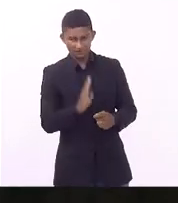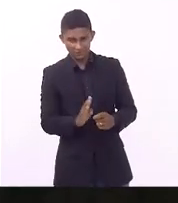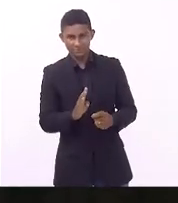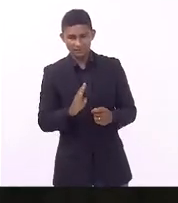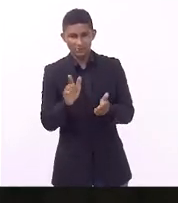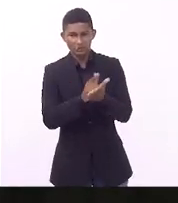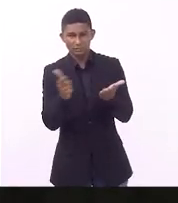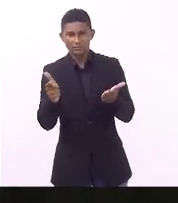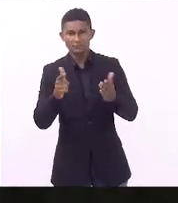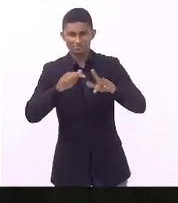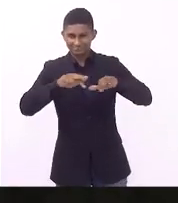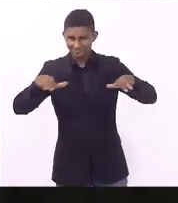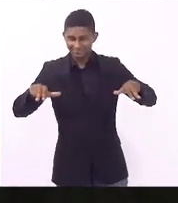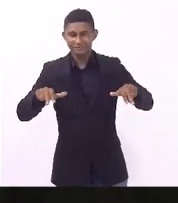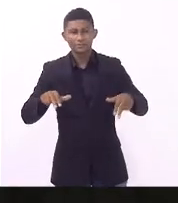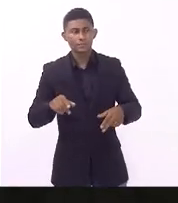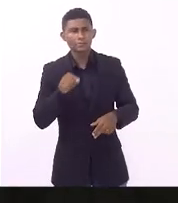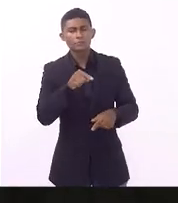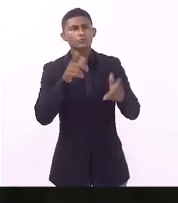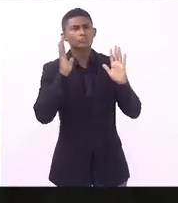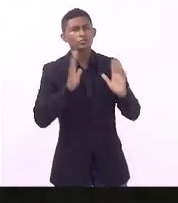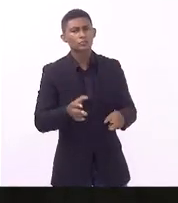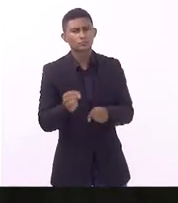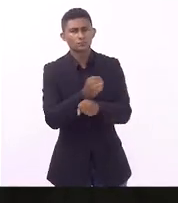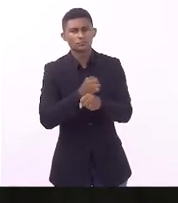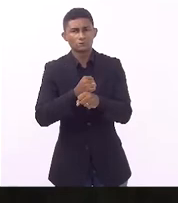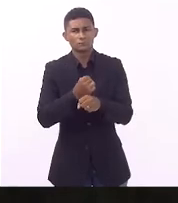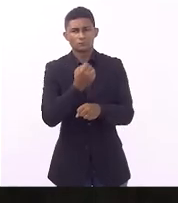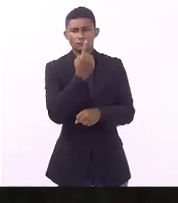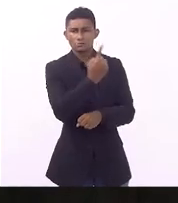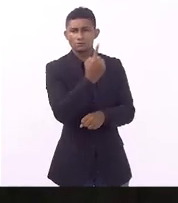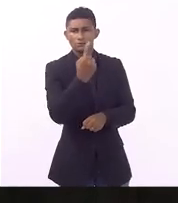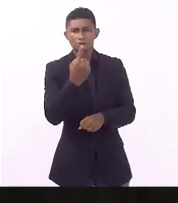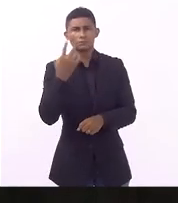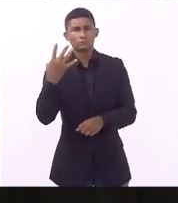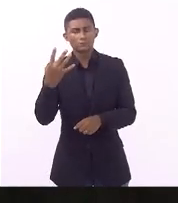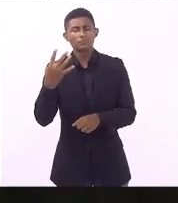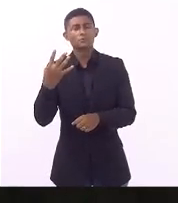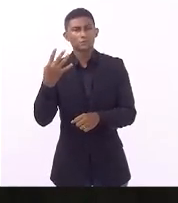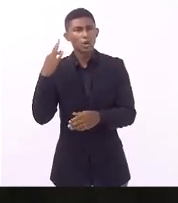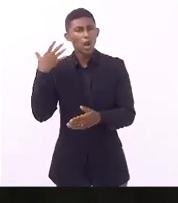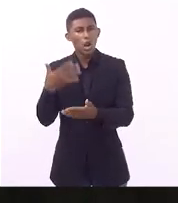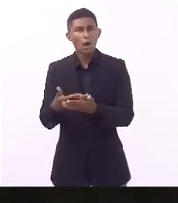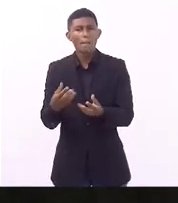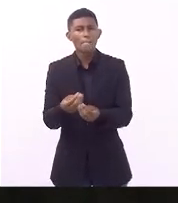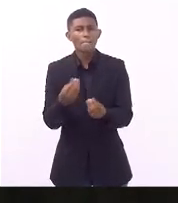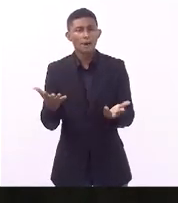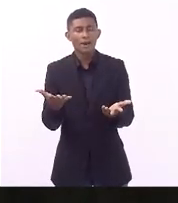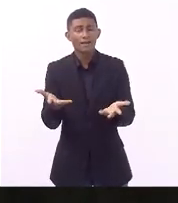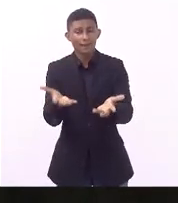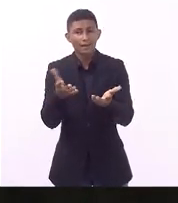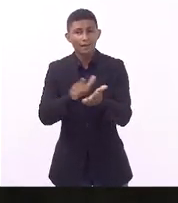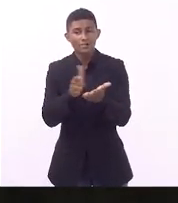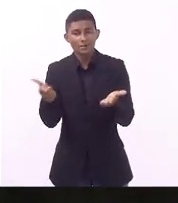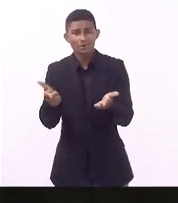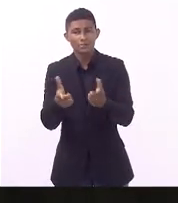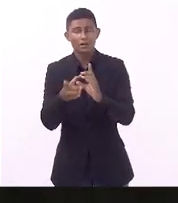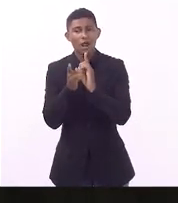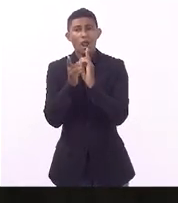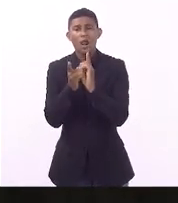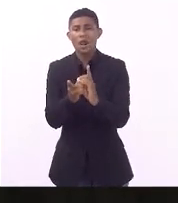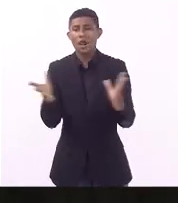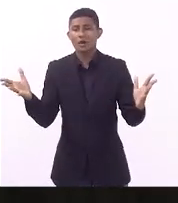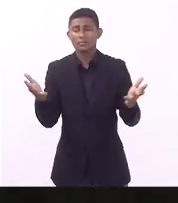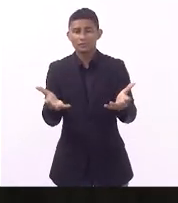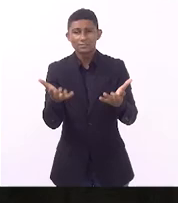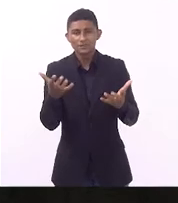anos está na trincheira da luta pelas liberdades democráticas, pela liberdade de imprensa e pelos direitos humanos. Foi lá